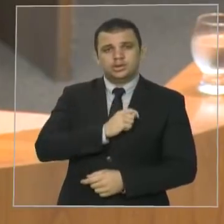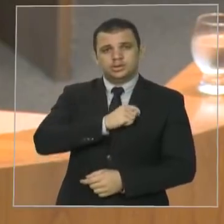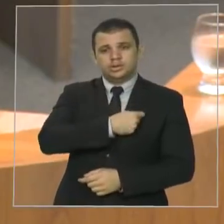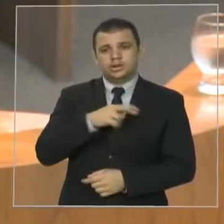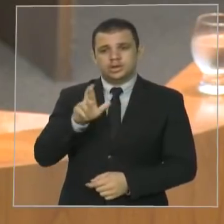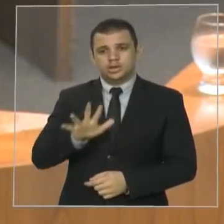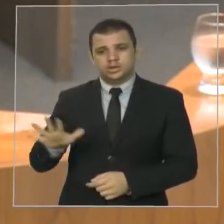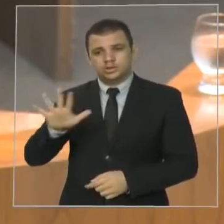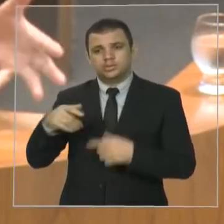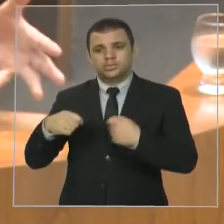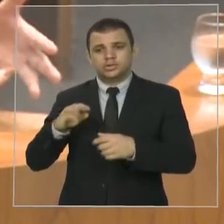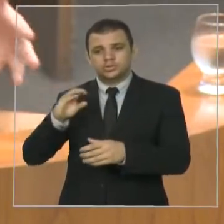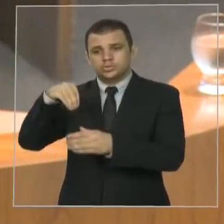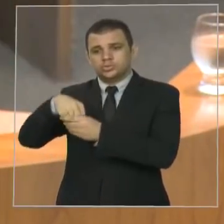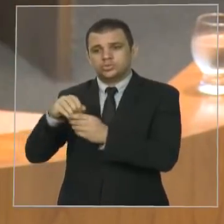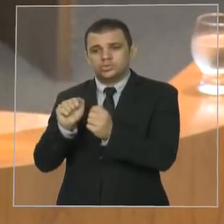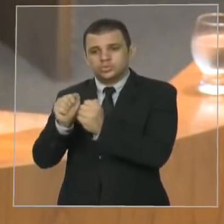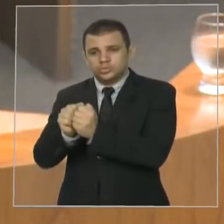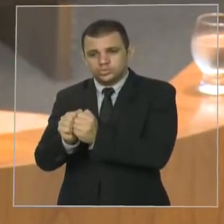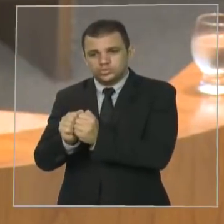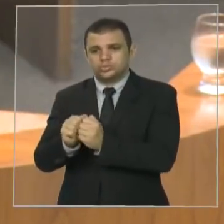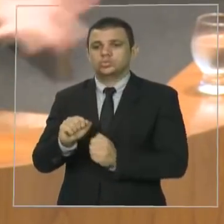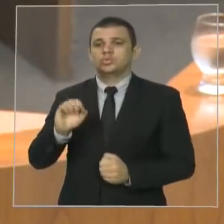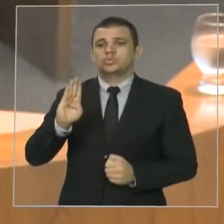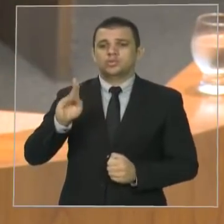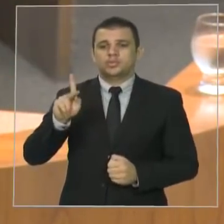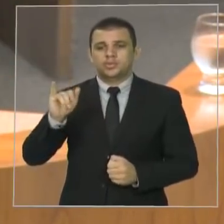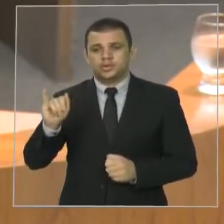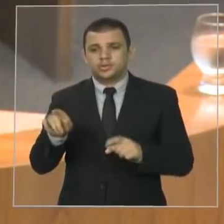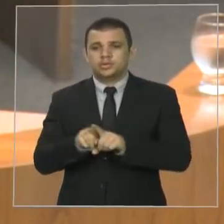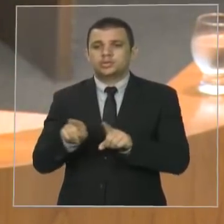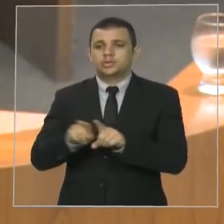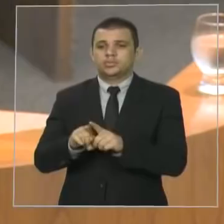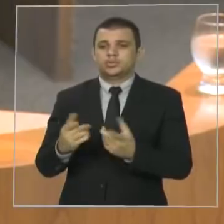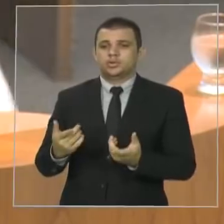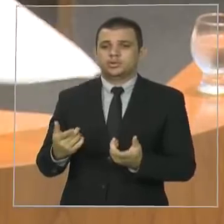minha época, eu deixei Secretaria de Segurança, ou o sistema de segurança